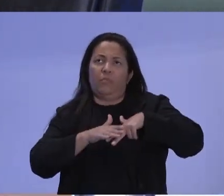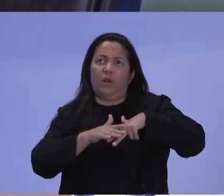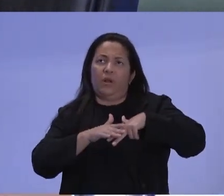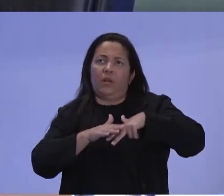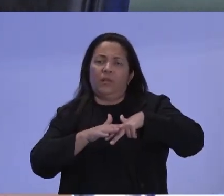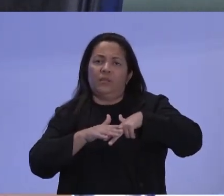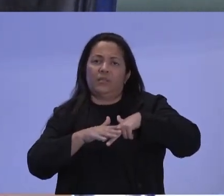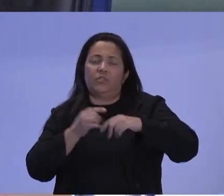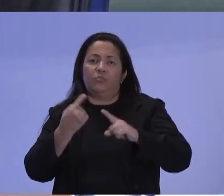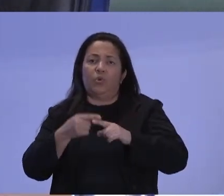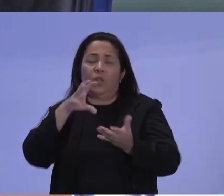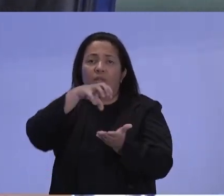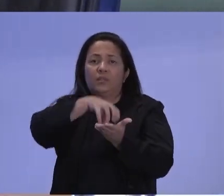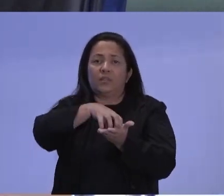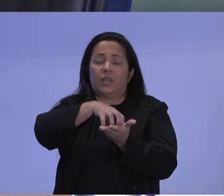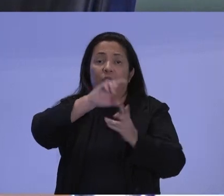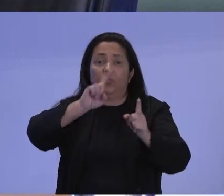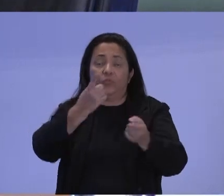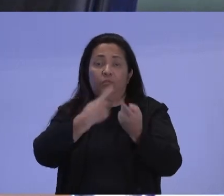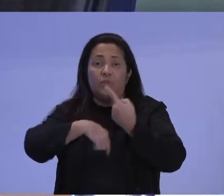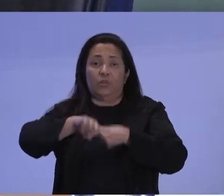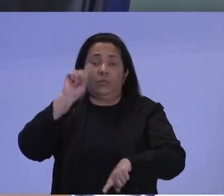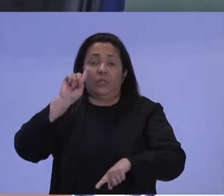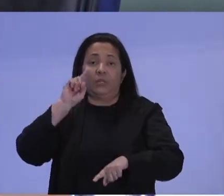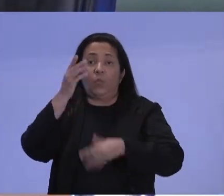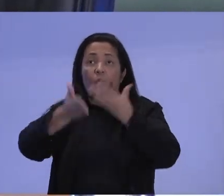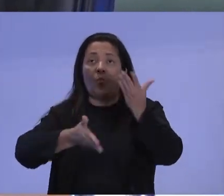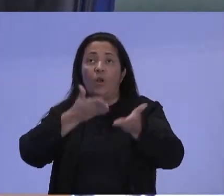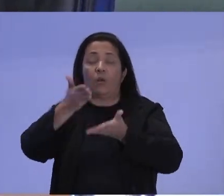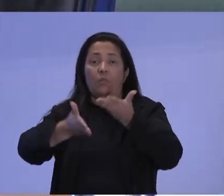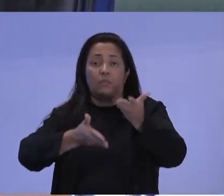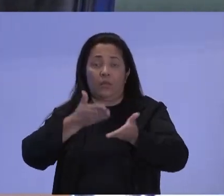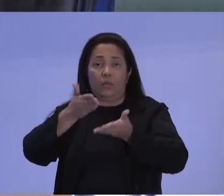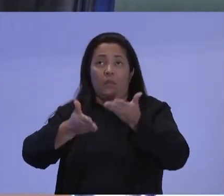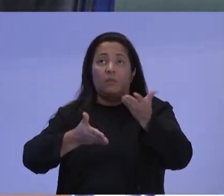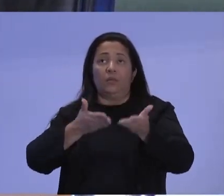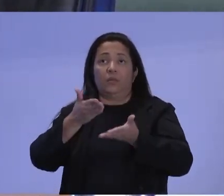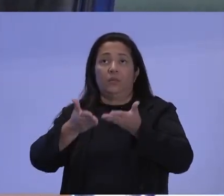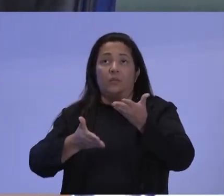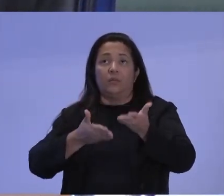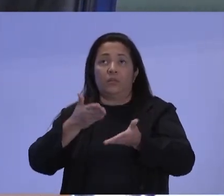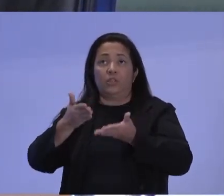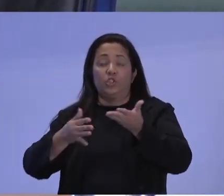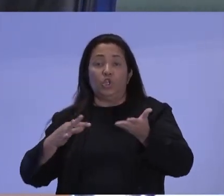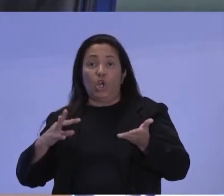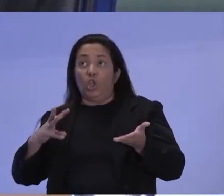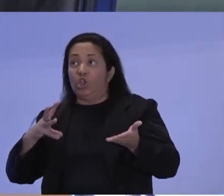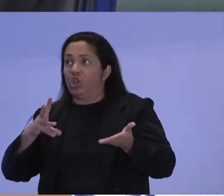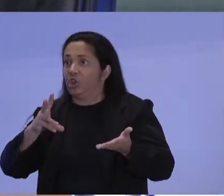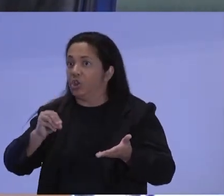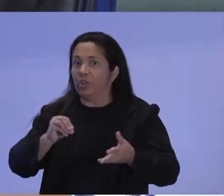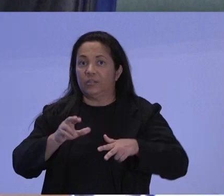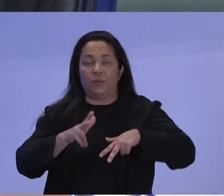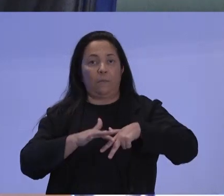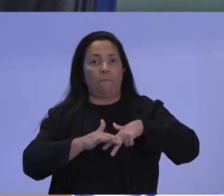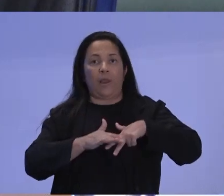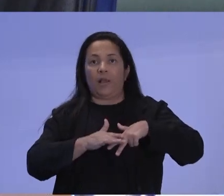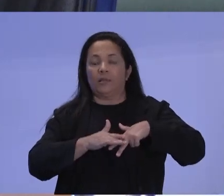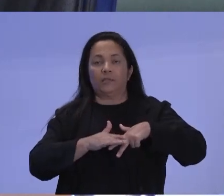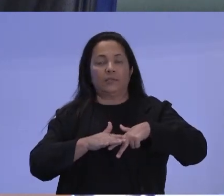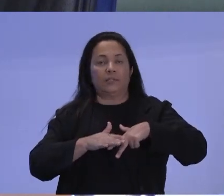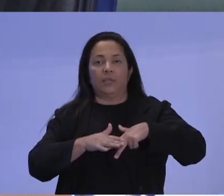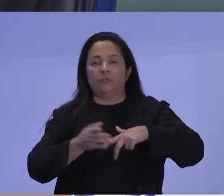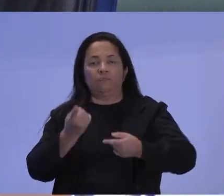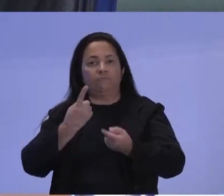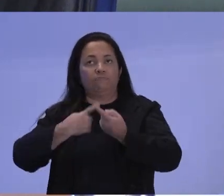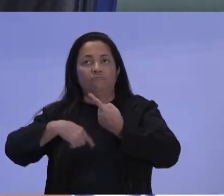de reabilitação ele abarca todas as patologias, assim,